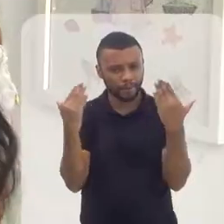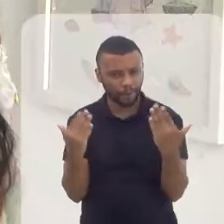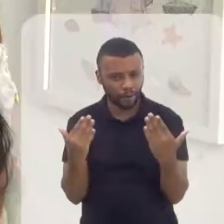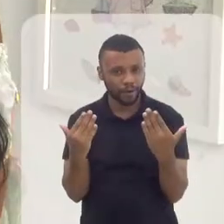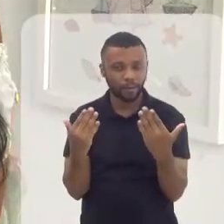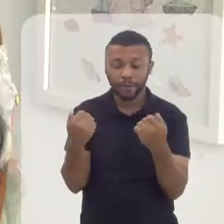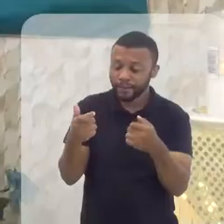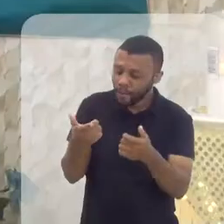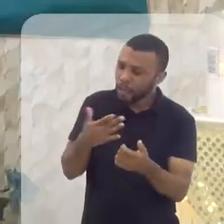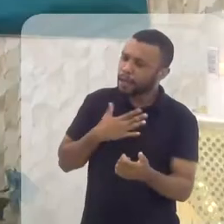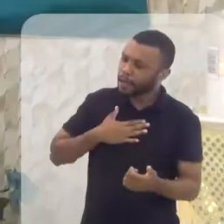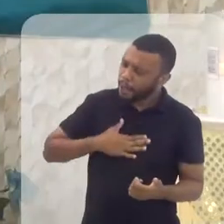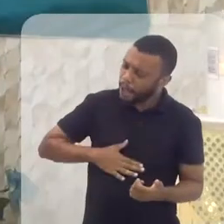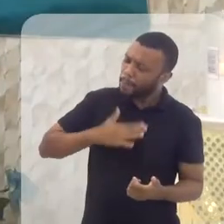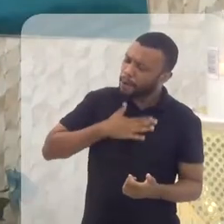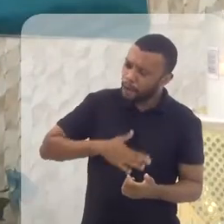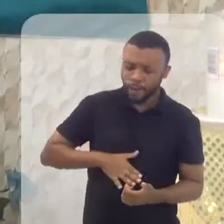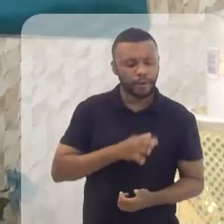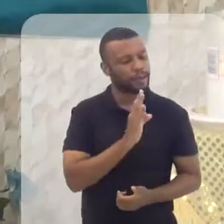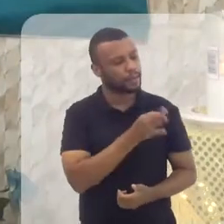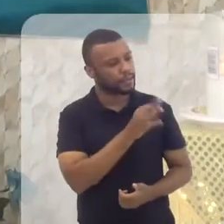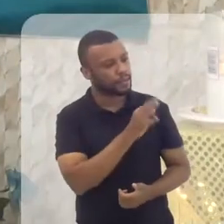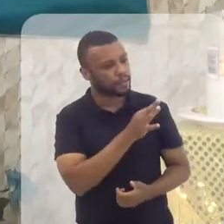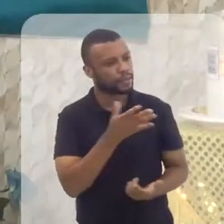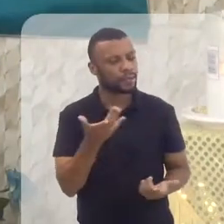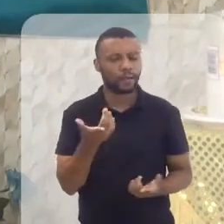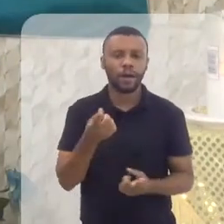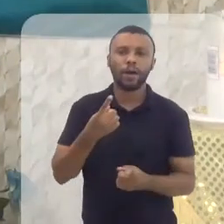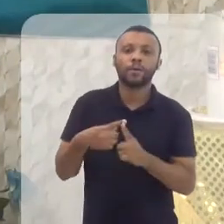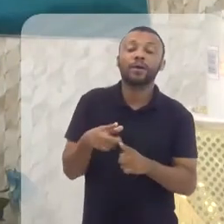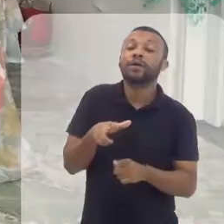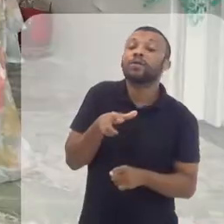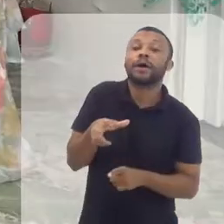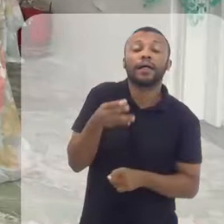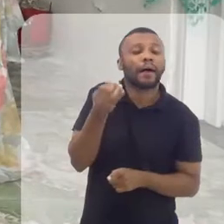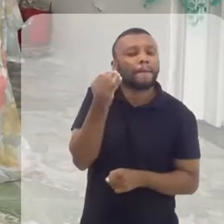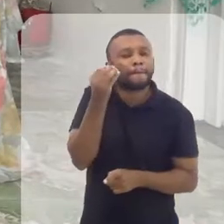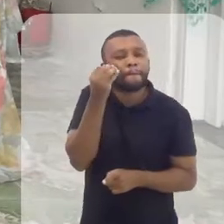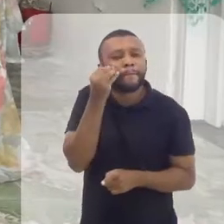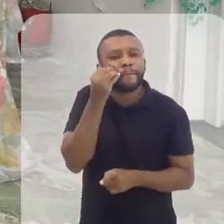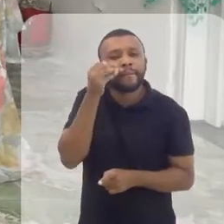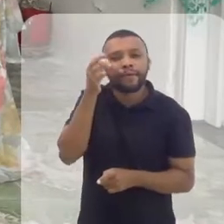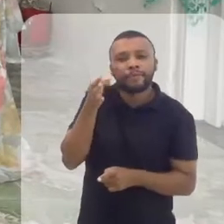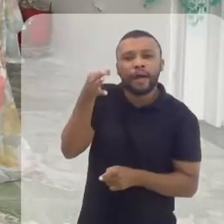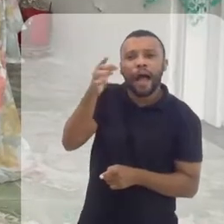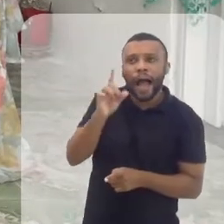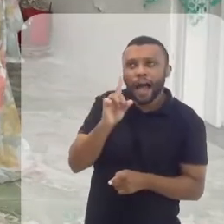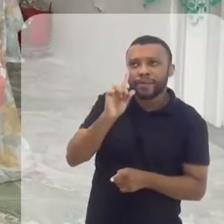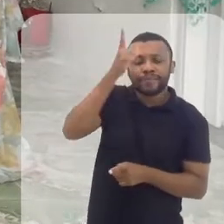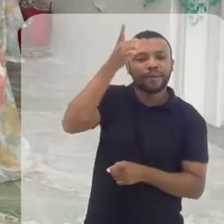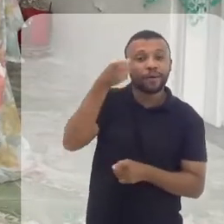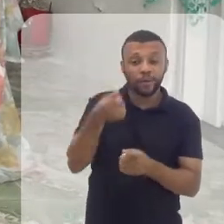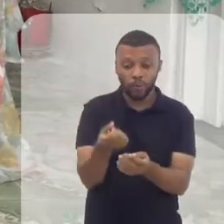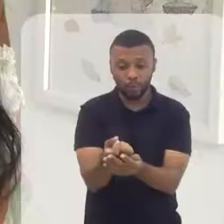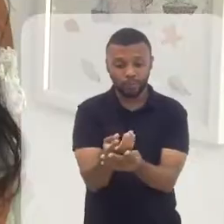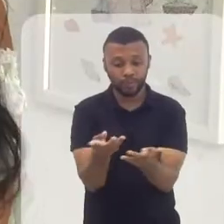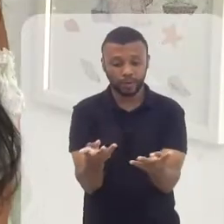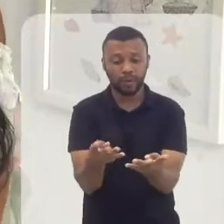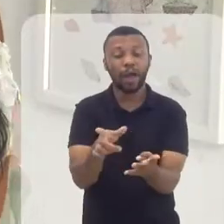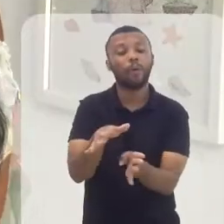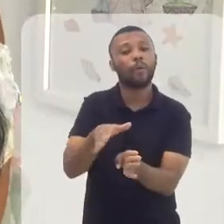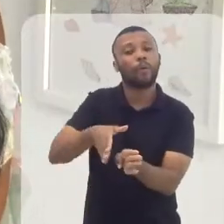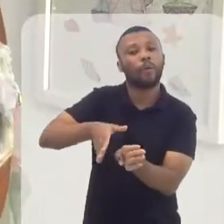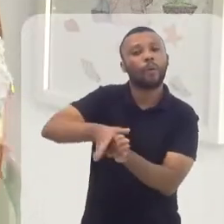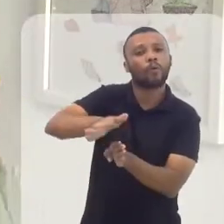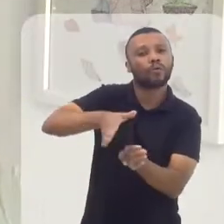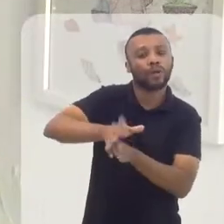psicóloga, né? Sim. Você tinha que acalmar aquela pessoa. Sem dúvida, porque não é Certo. tanto previsão, né? Eu costumo dizer que o tarô